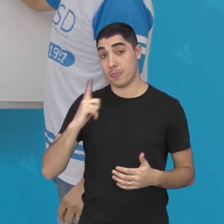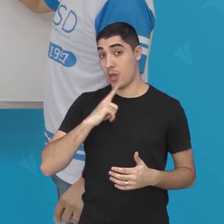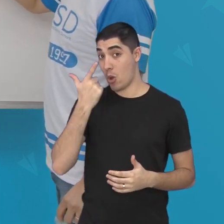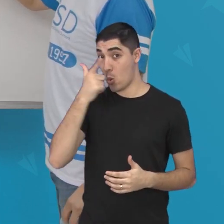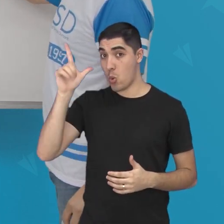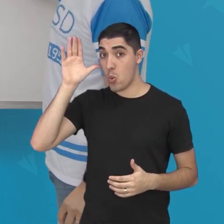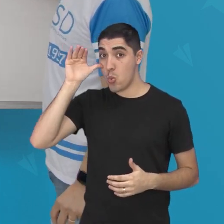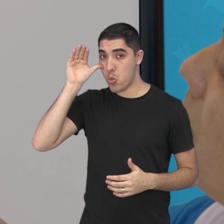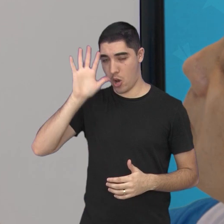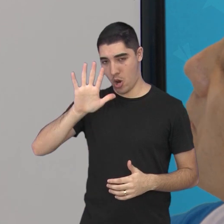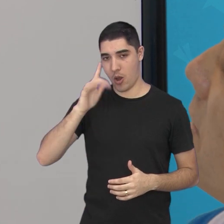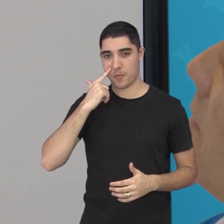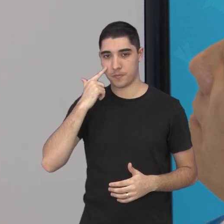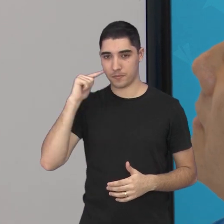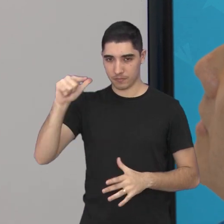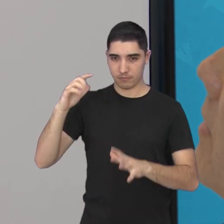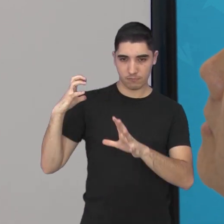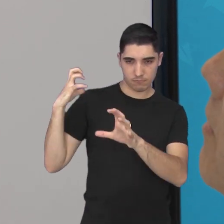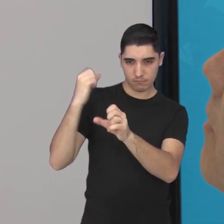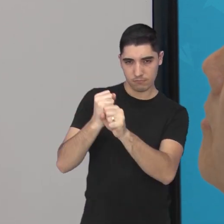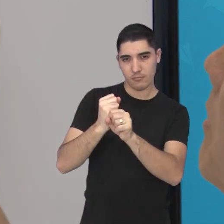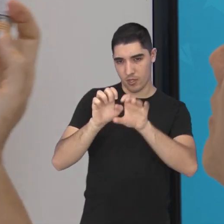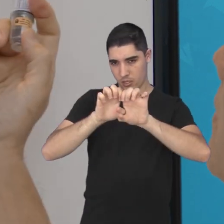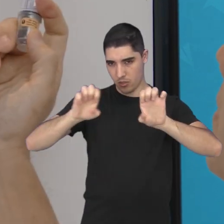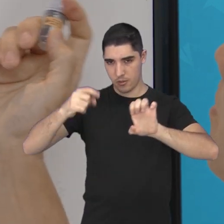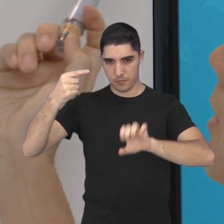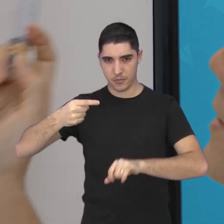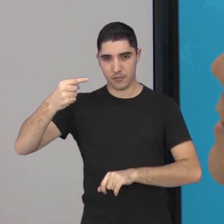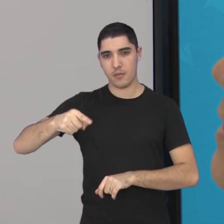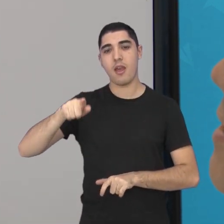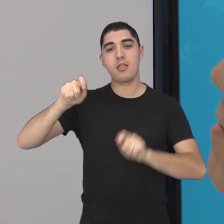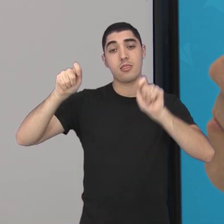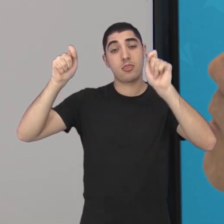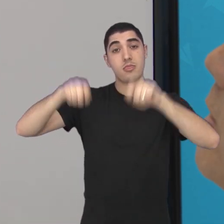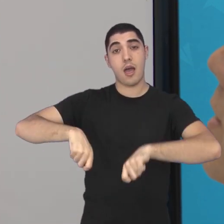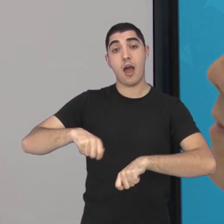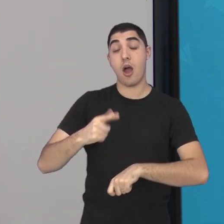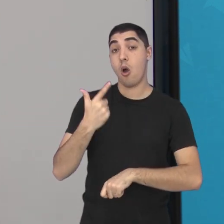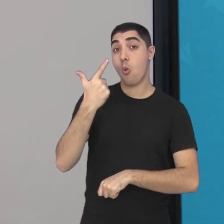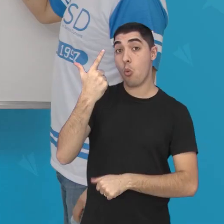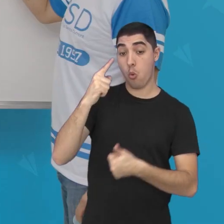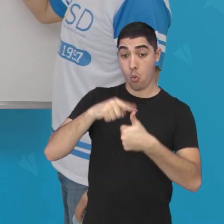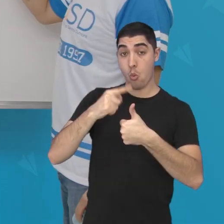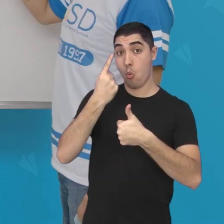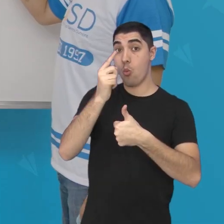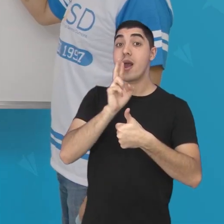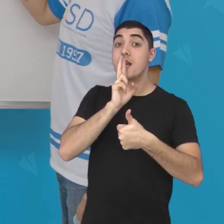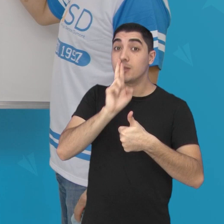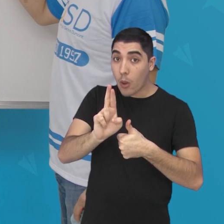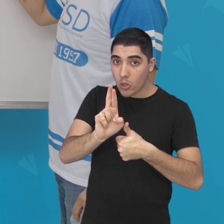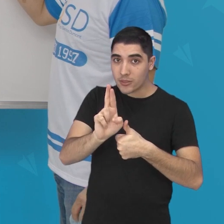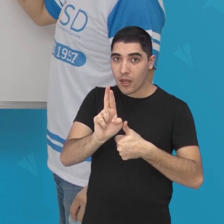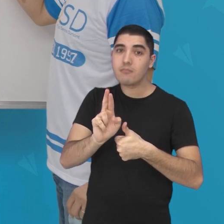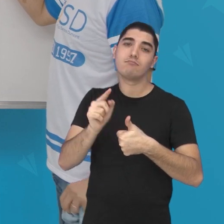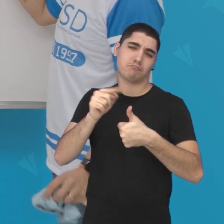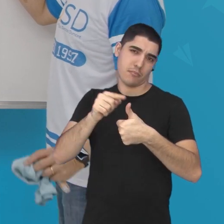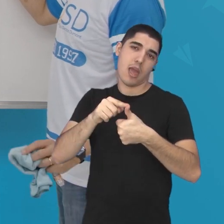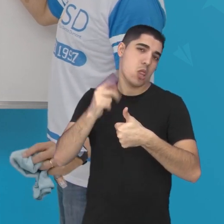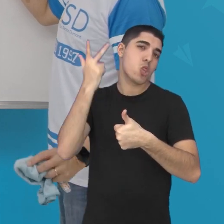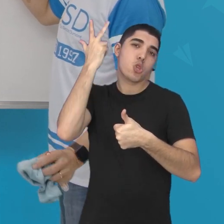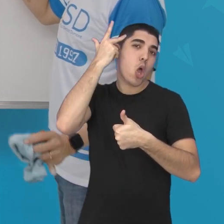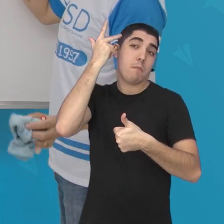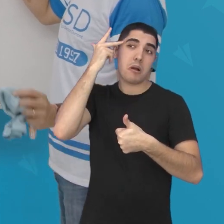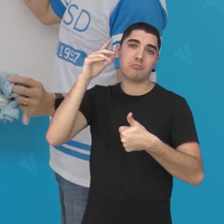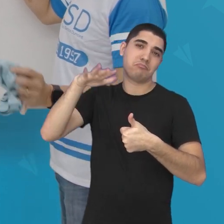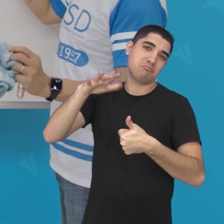uma curiosidade, né? Uma equação do primeiro grau pode ter uma única solução, que é o caso mais